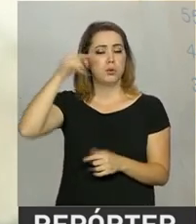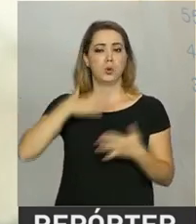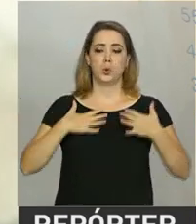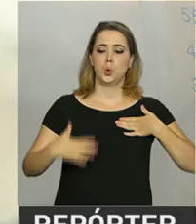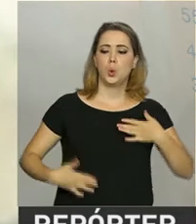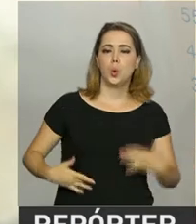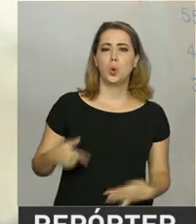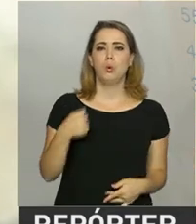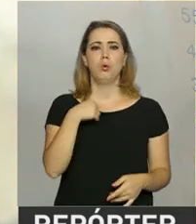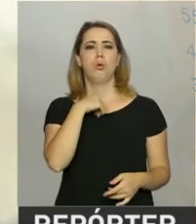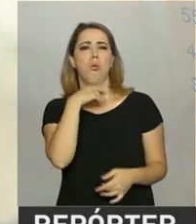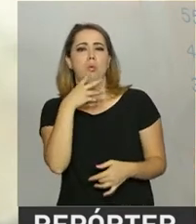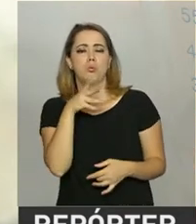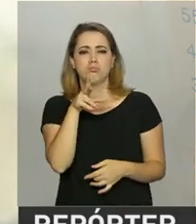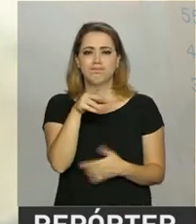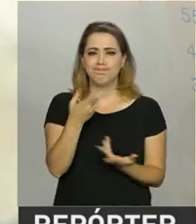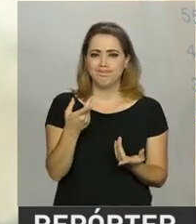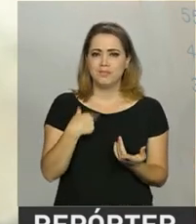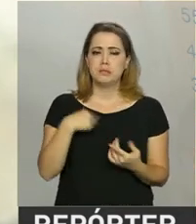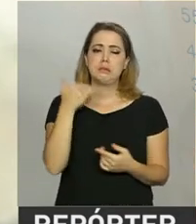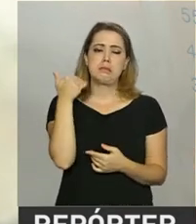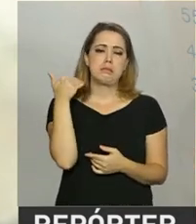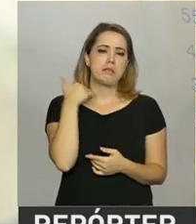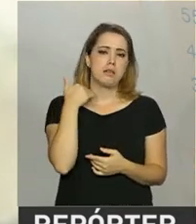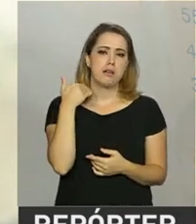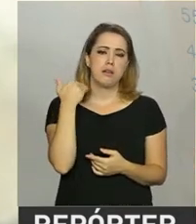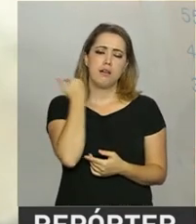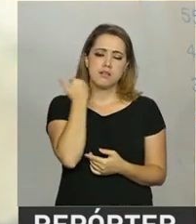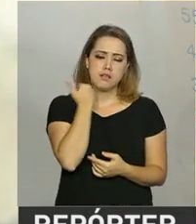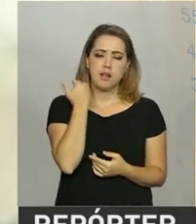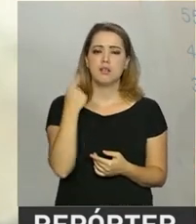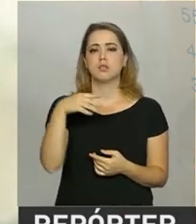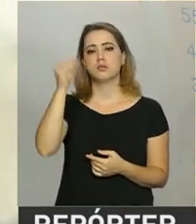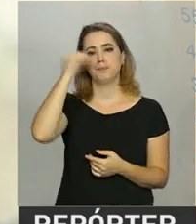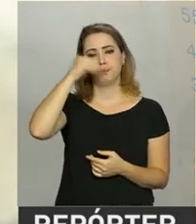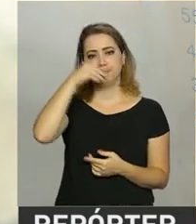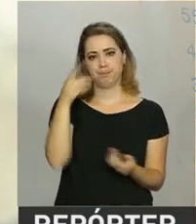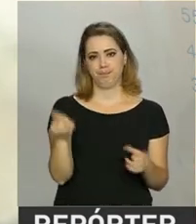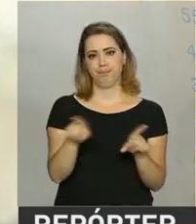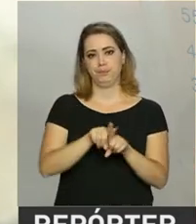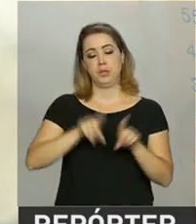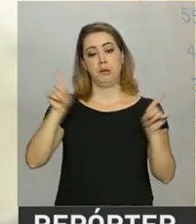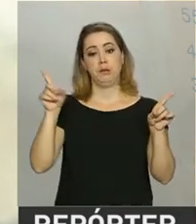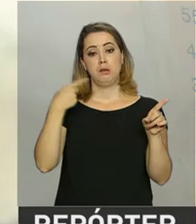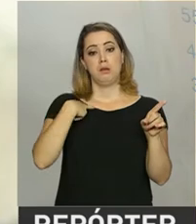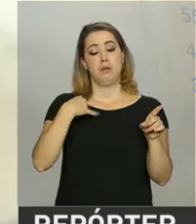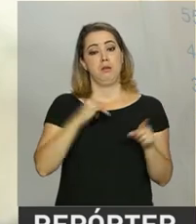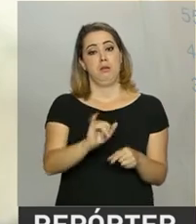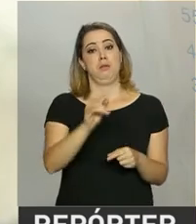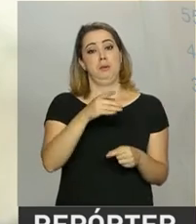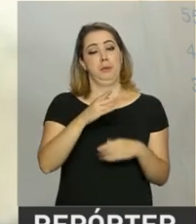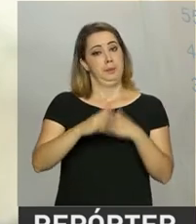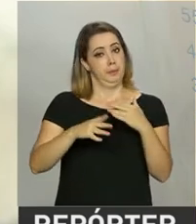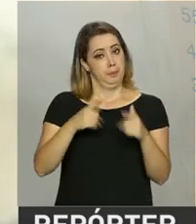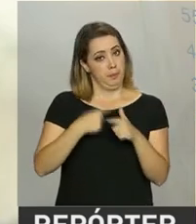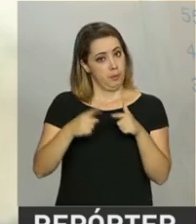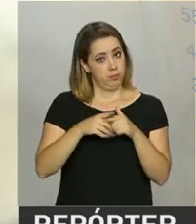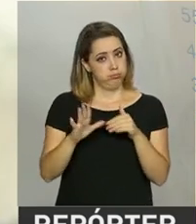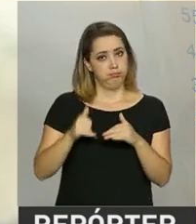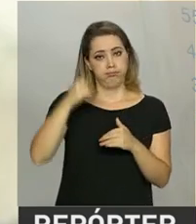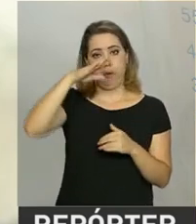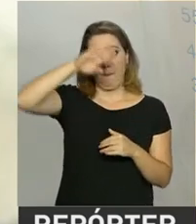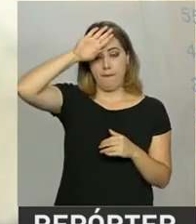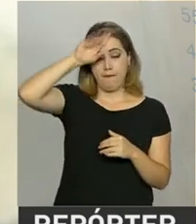na audiência e vômitos fadiga e fraqueza em casos graves a pessoa pode desenvolver febre